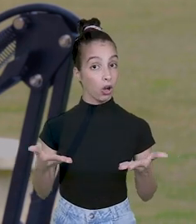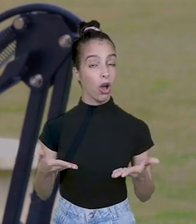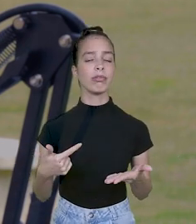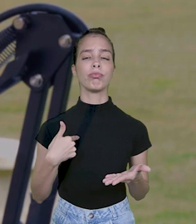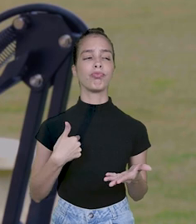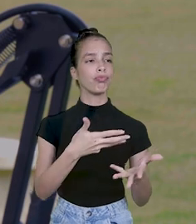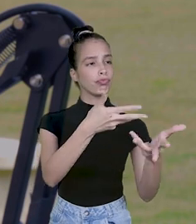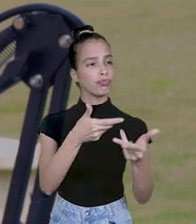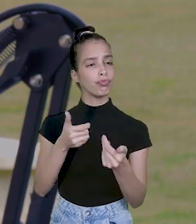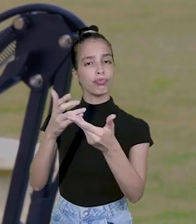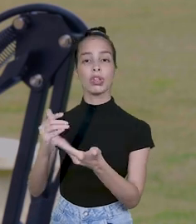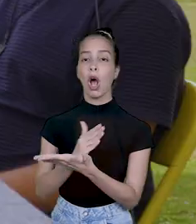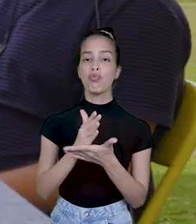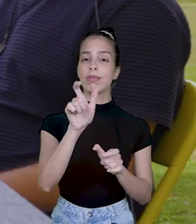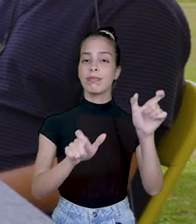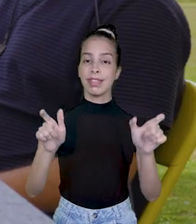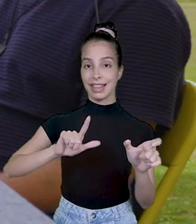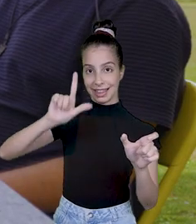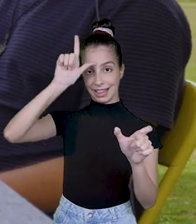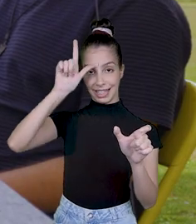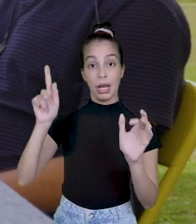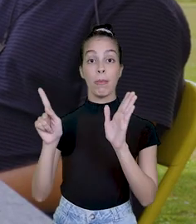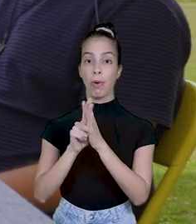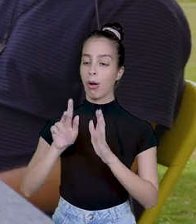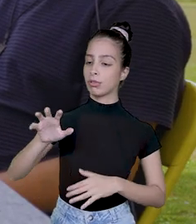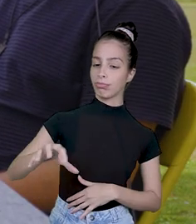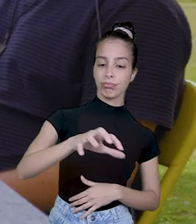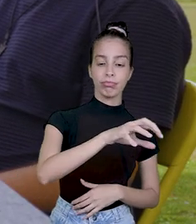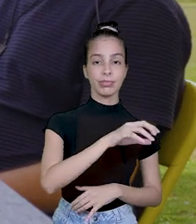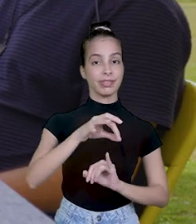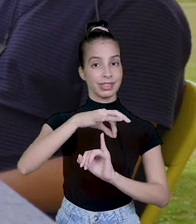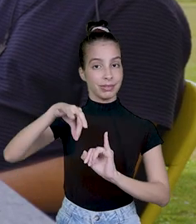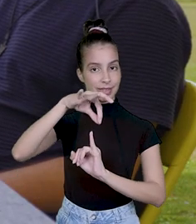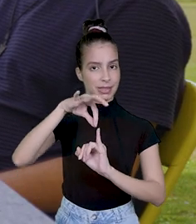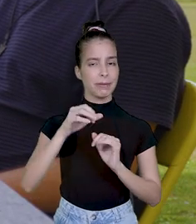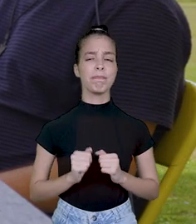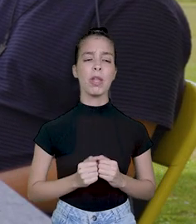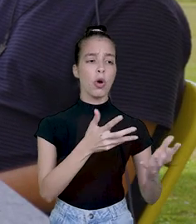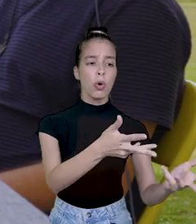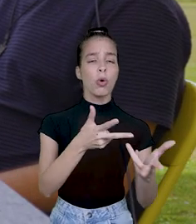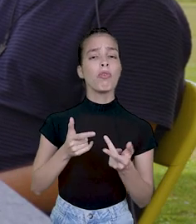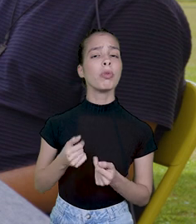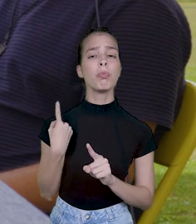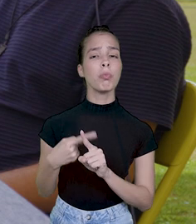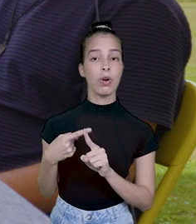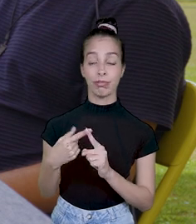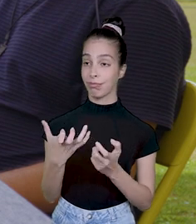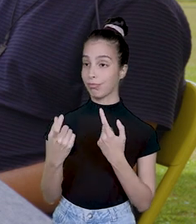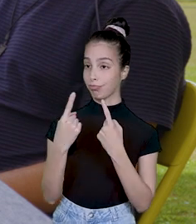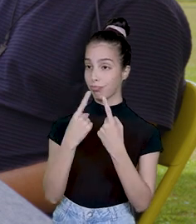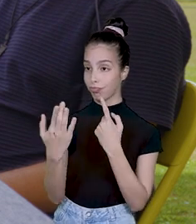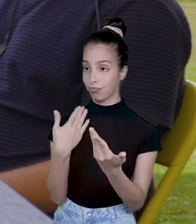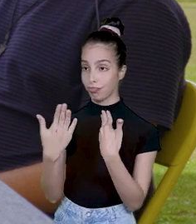alguns líderes dos Camp do ifs do Espírito Santo com a intenção de promover não só o diálogo que por si só já